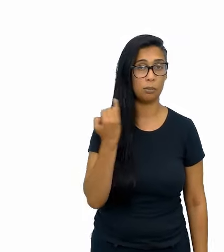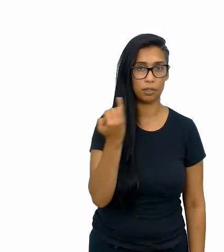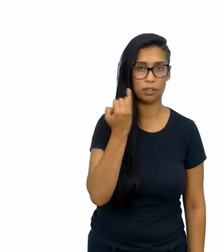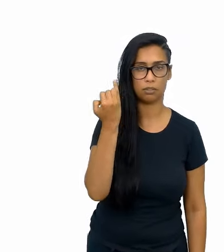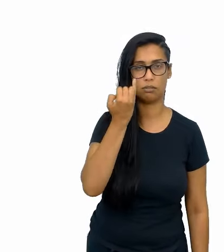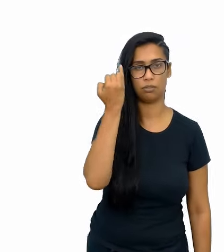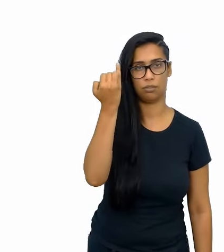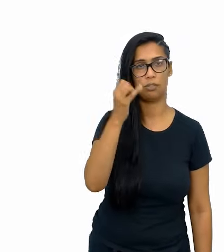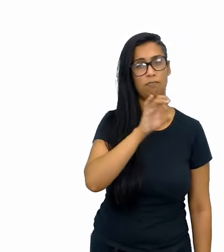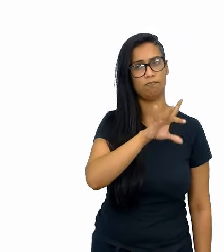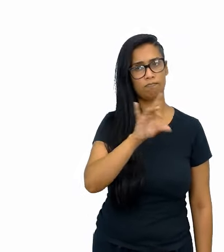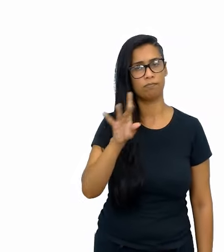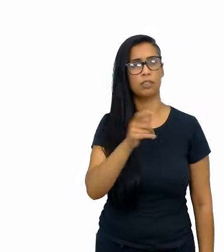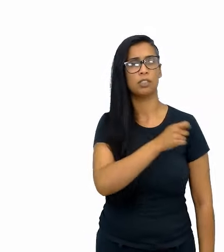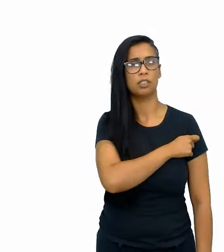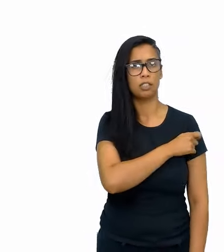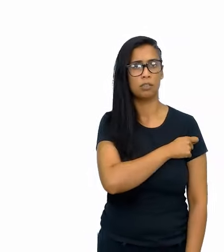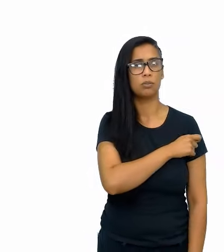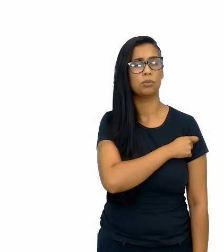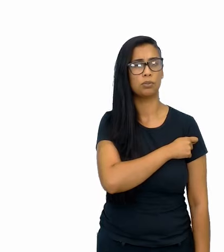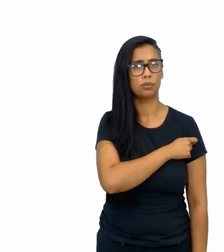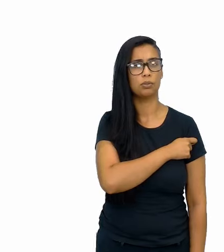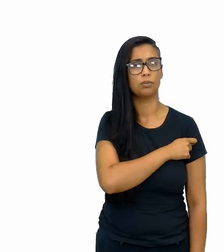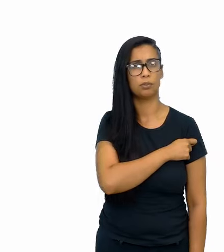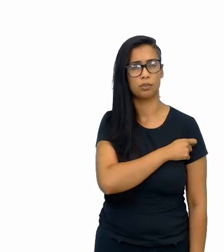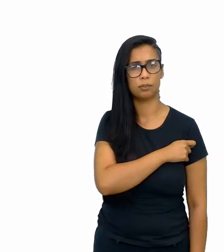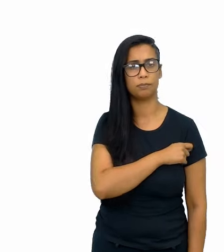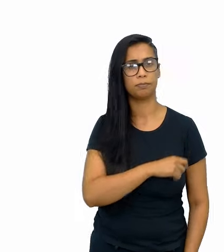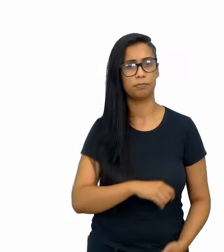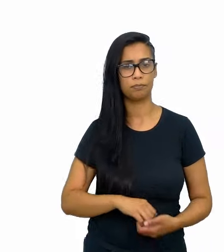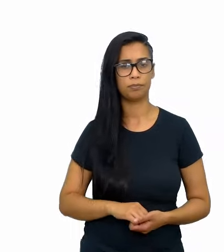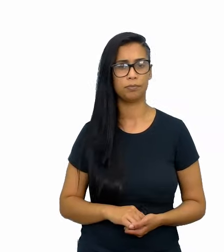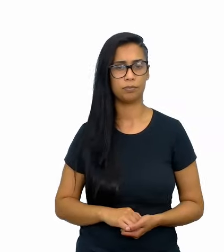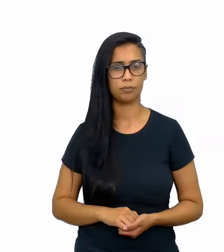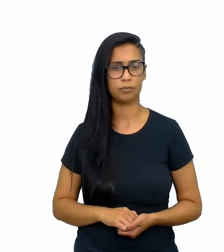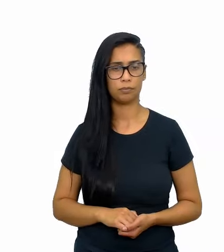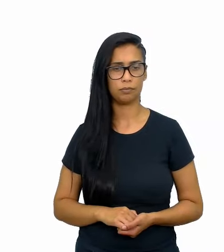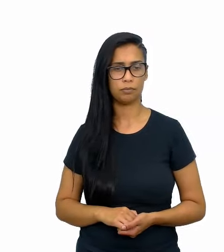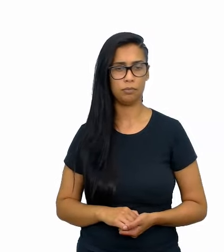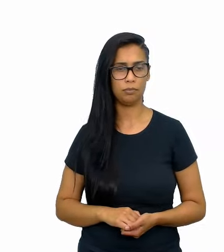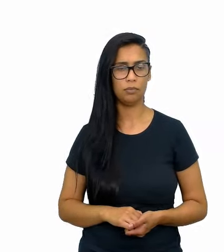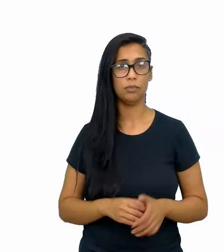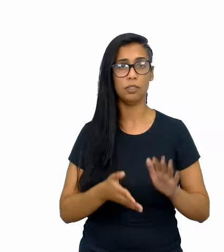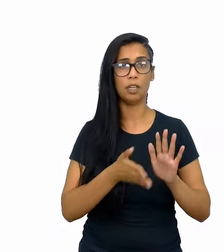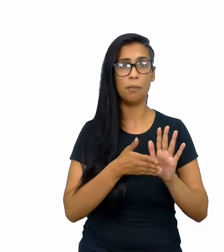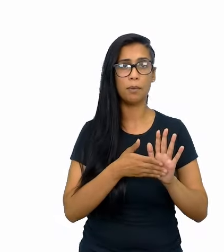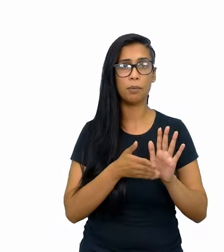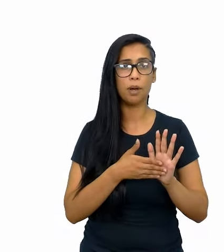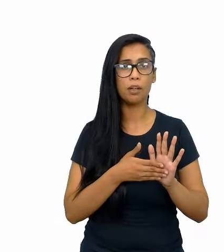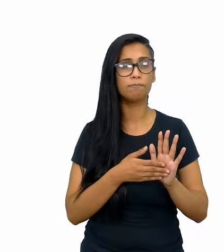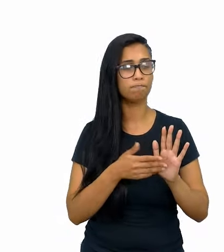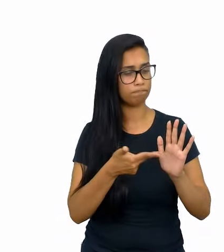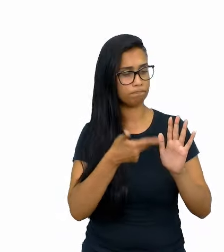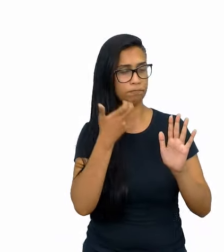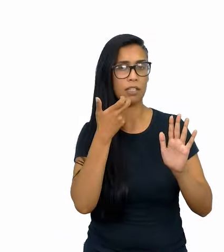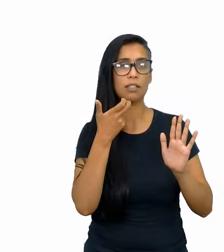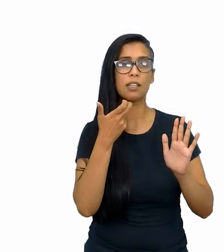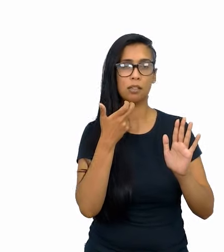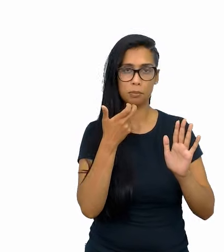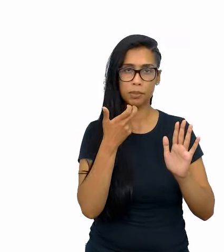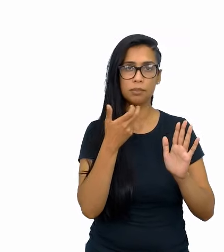estudantes consigam realizar a tarefa que lhes é proposta aqui na aula 9, pensando sempre